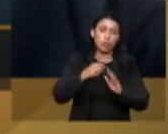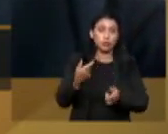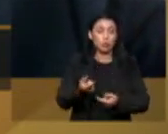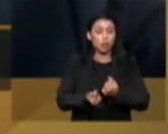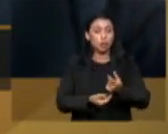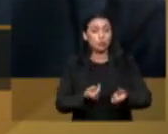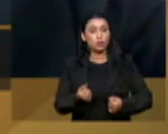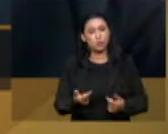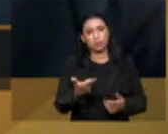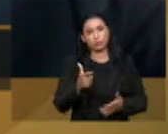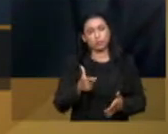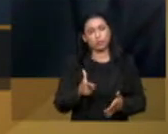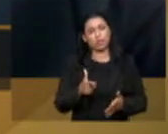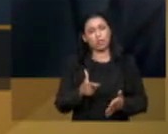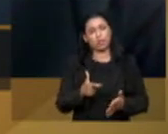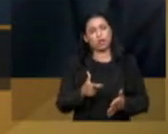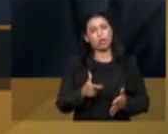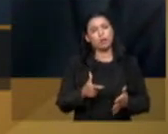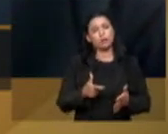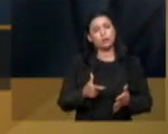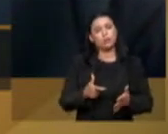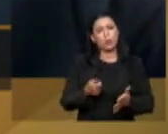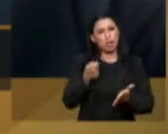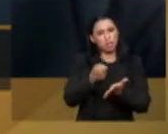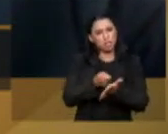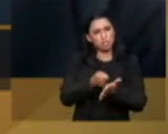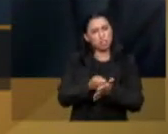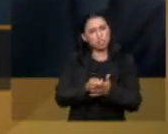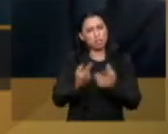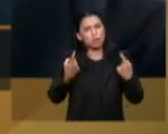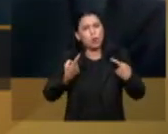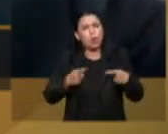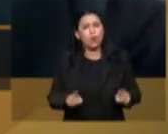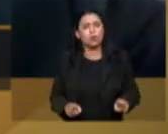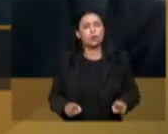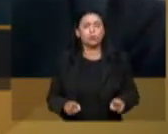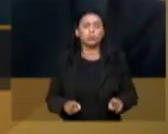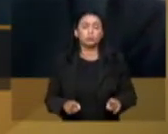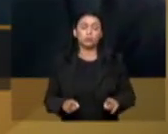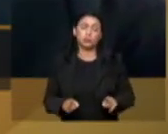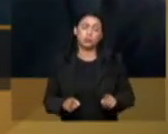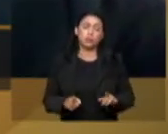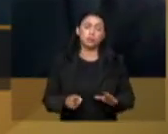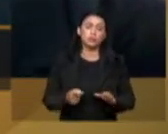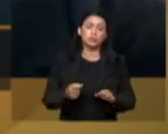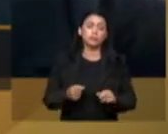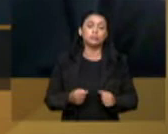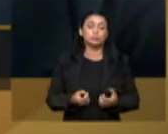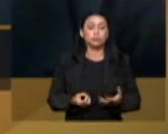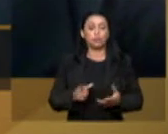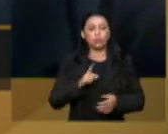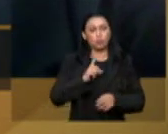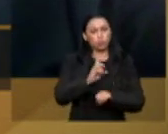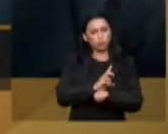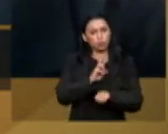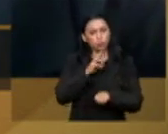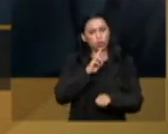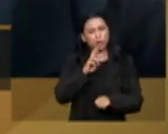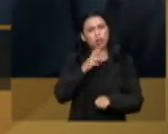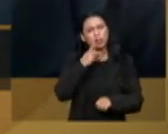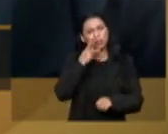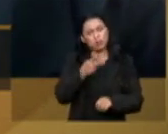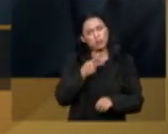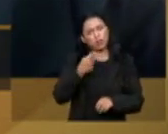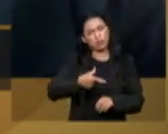não tenha uma rigidez que seja contraproducente. Como disse o doutor Ariadne há pouco da